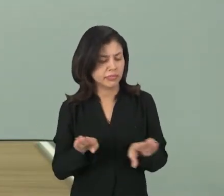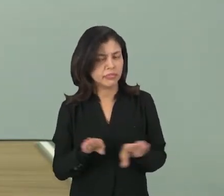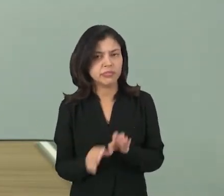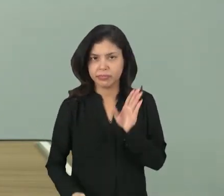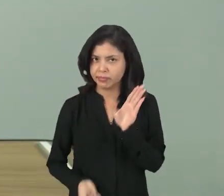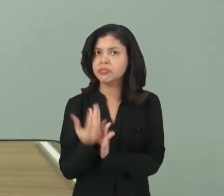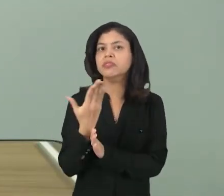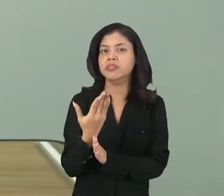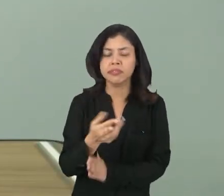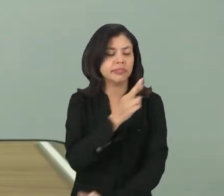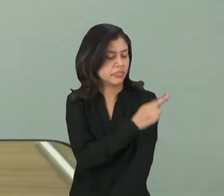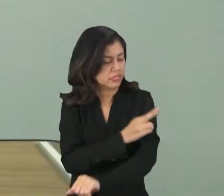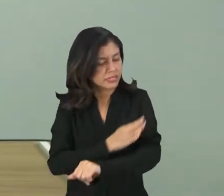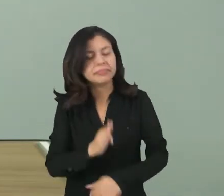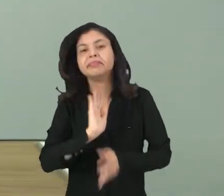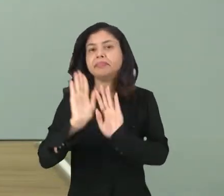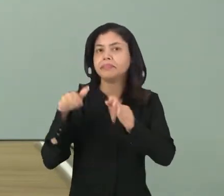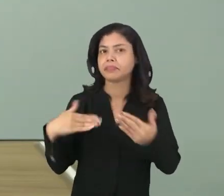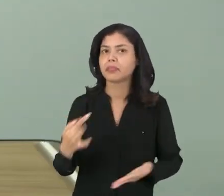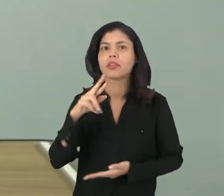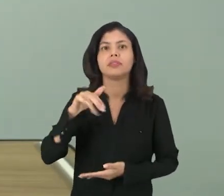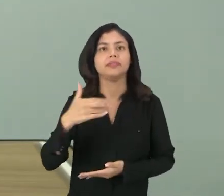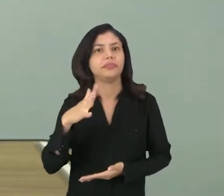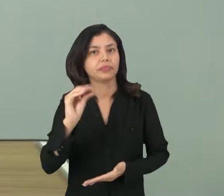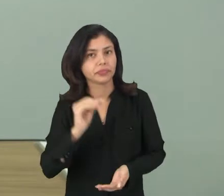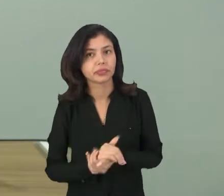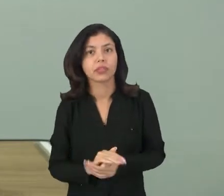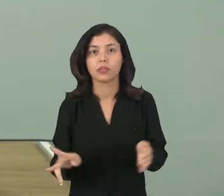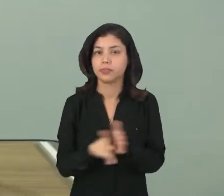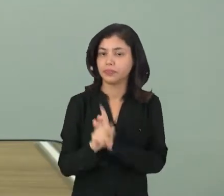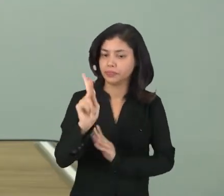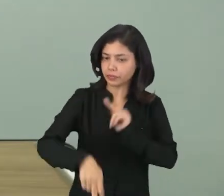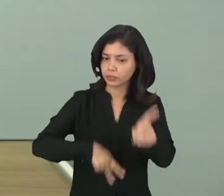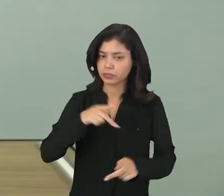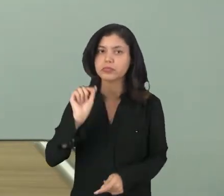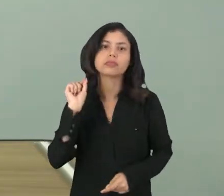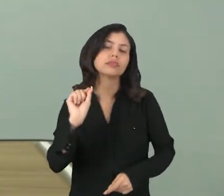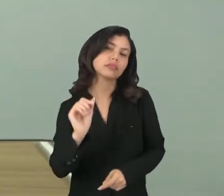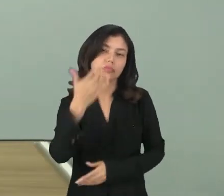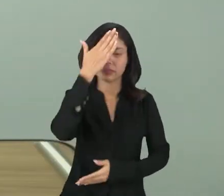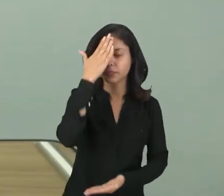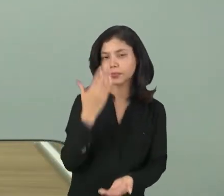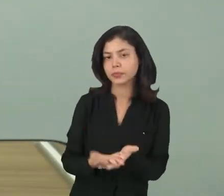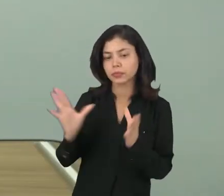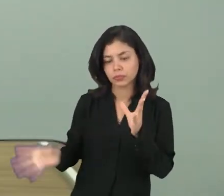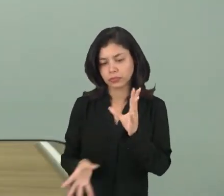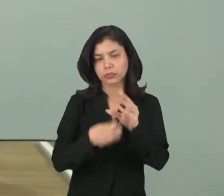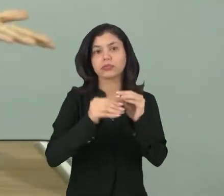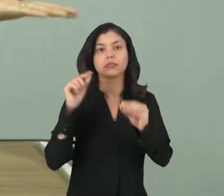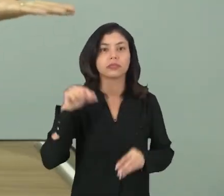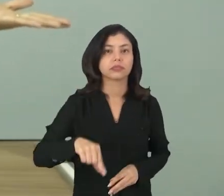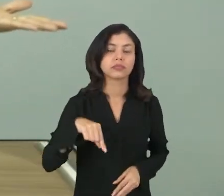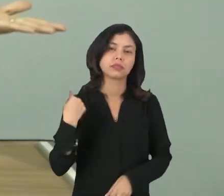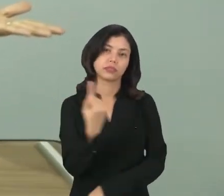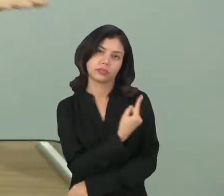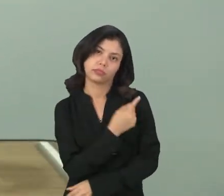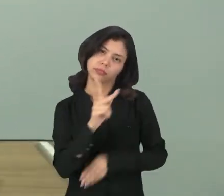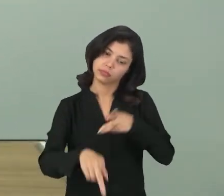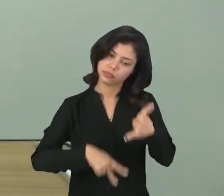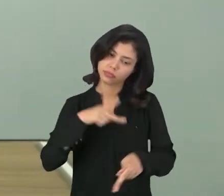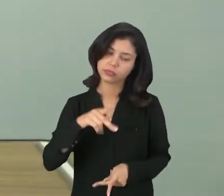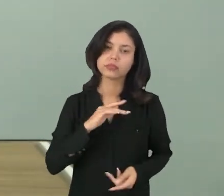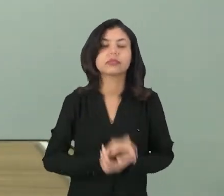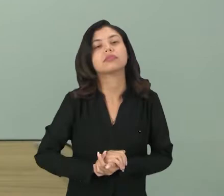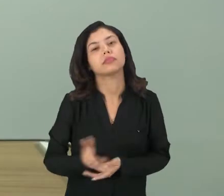do surgimento de Rio Branco e qual a formação cultural desses povos, o que também eles acrescentaram aqui para a nossa